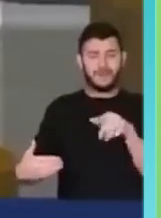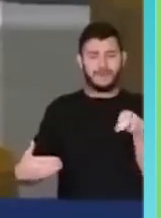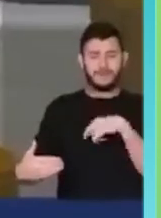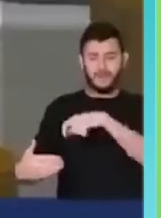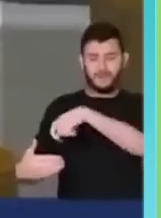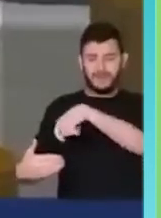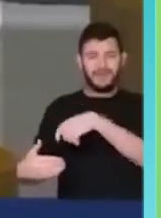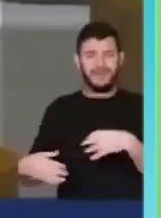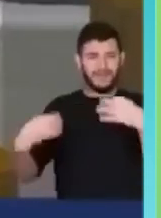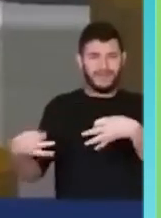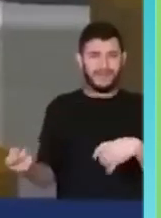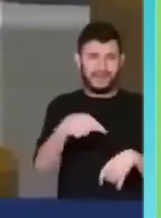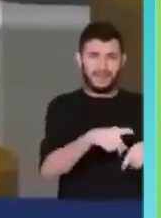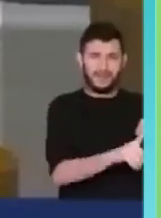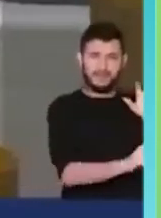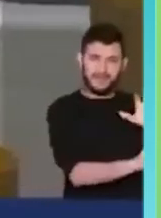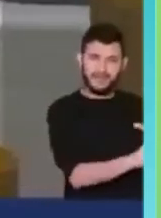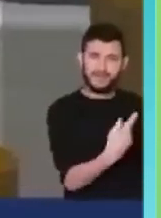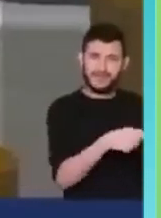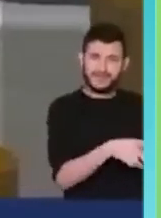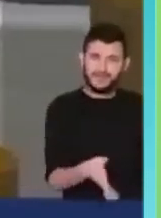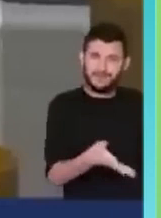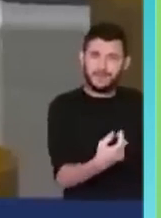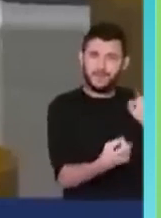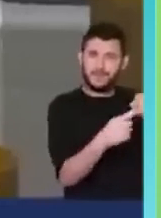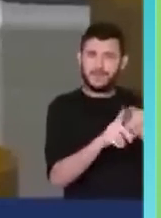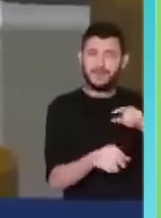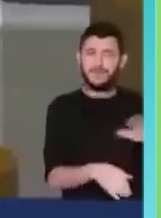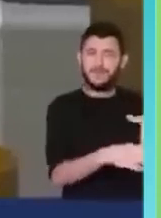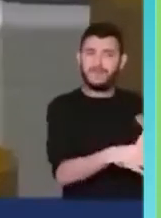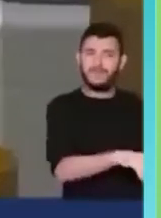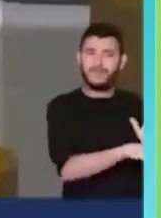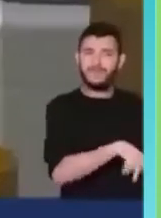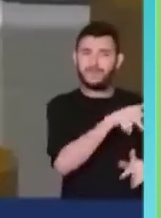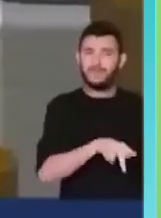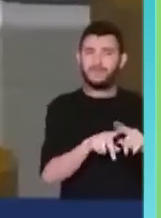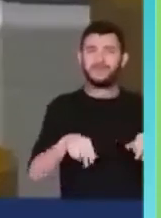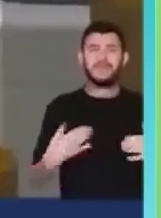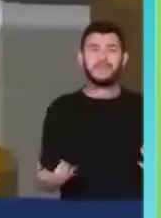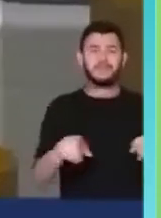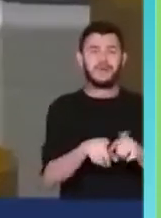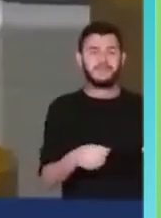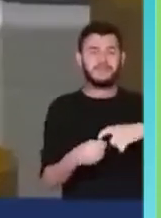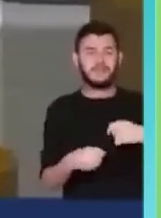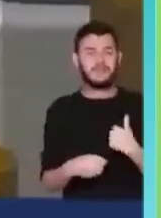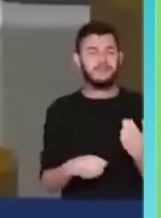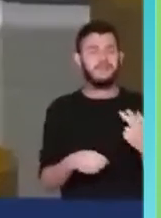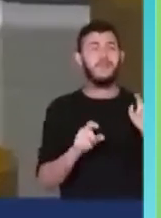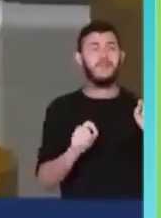o projeto está andando grandes parceiros da calça para essa pressão eu quero citar